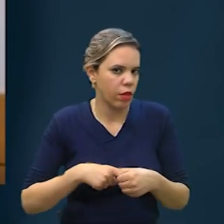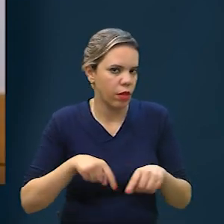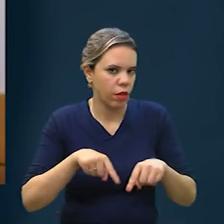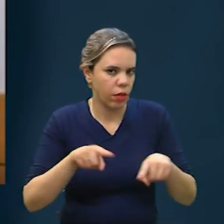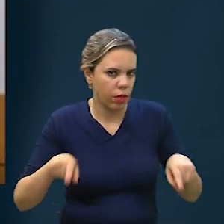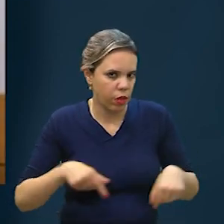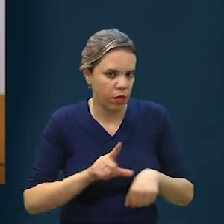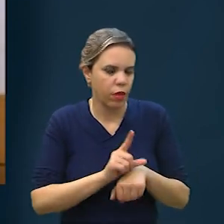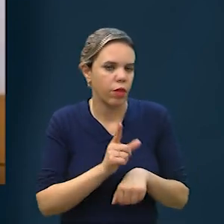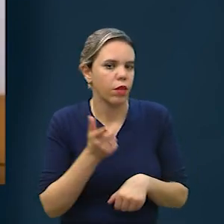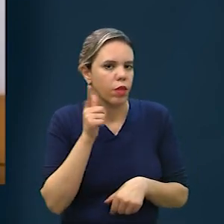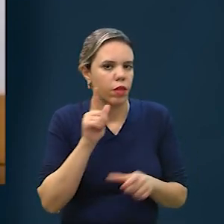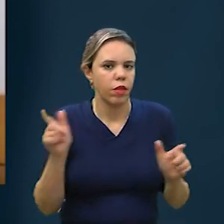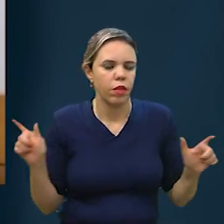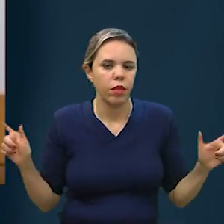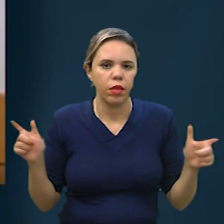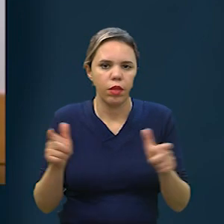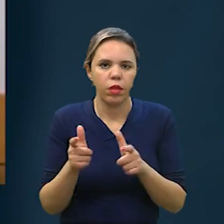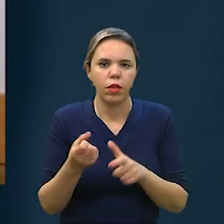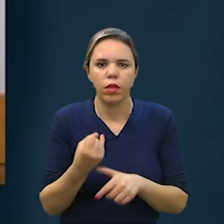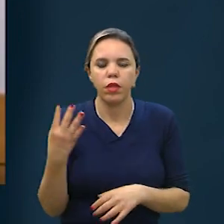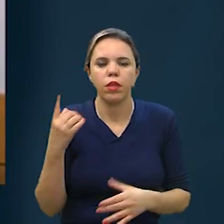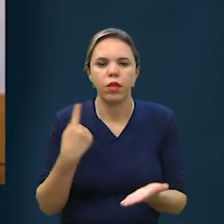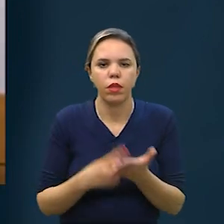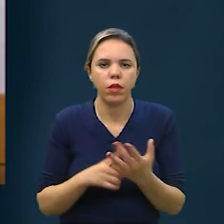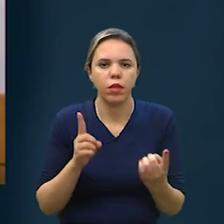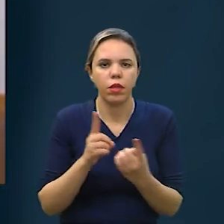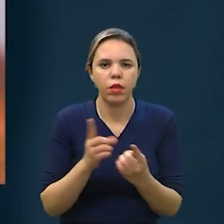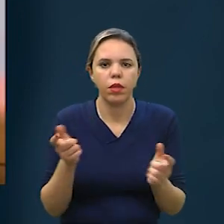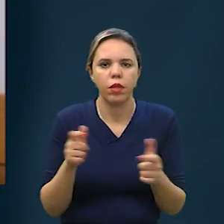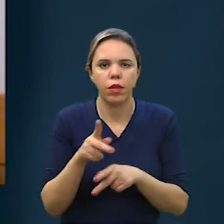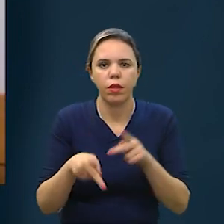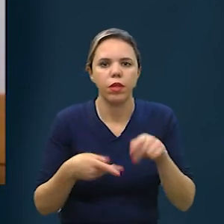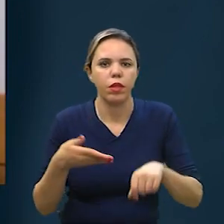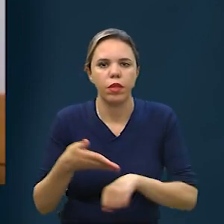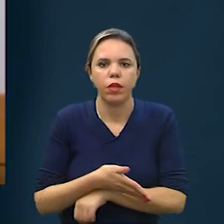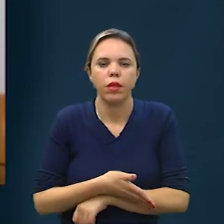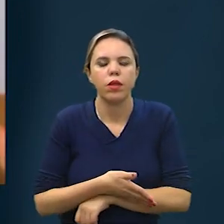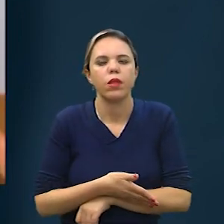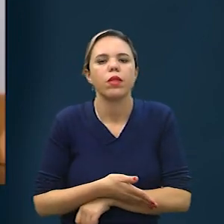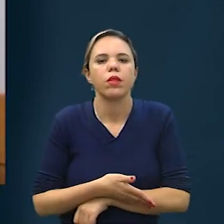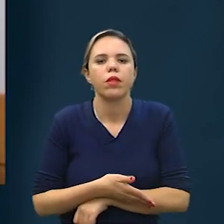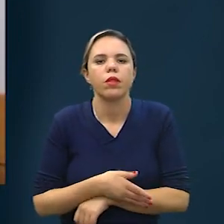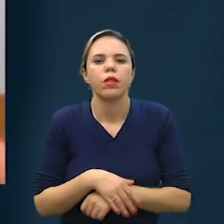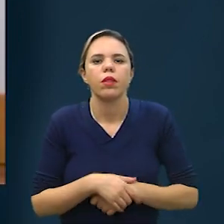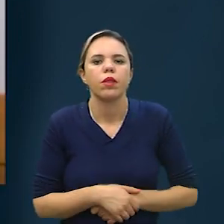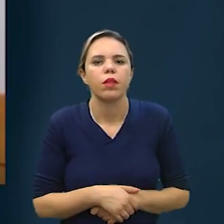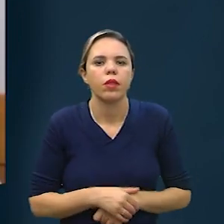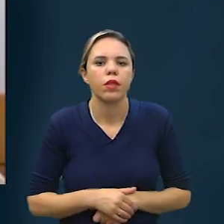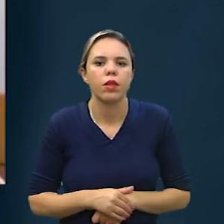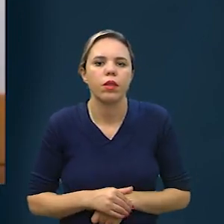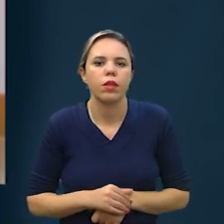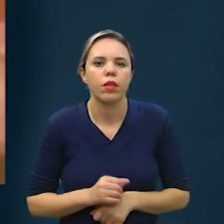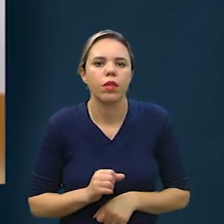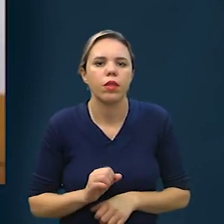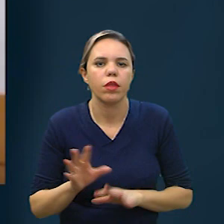segura dentro do salão, diminuímos, né, o número de agendamentos, menos pessoas circulando dentro do salão